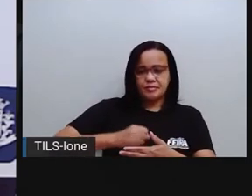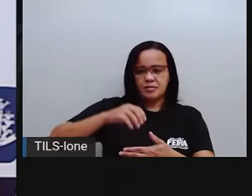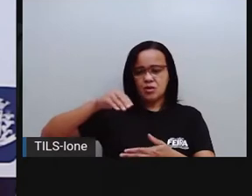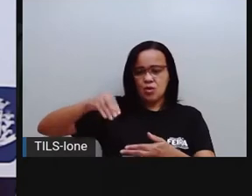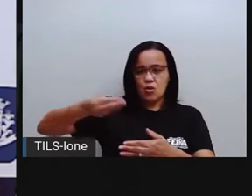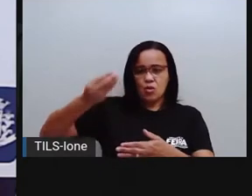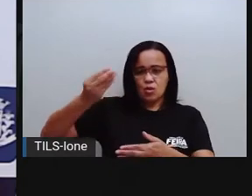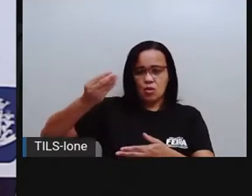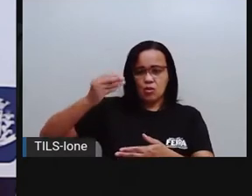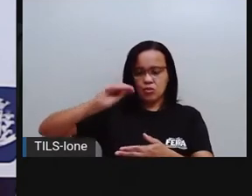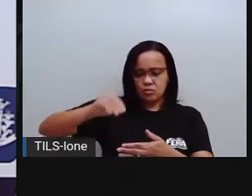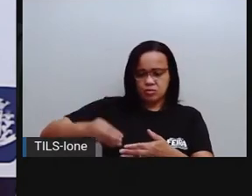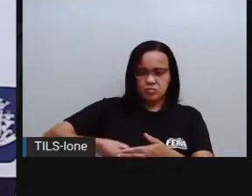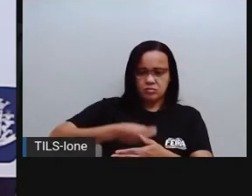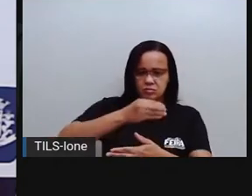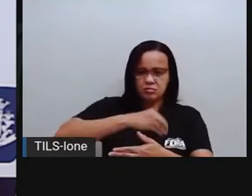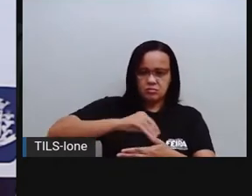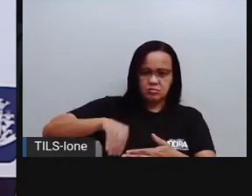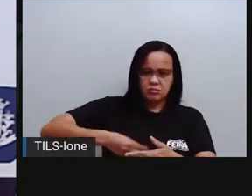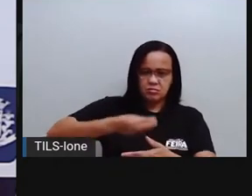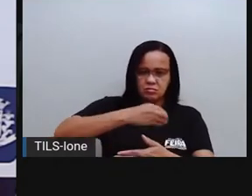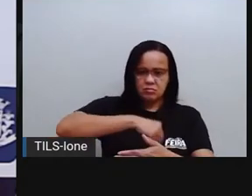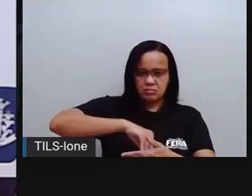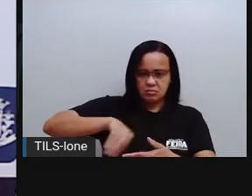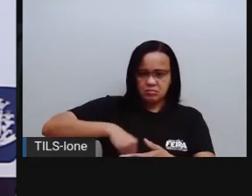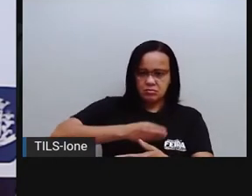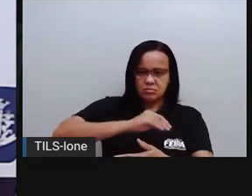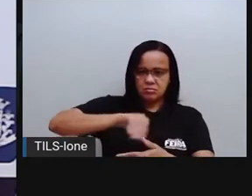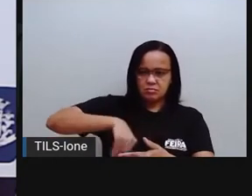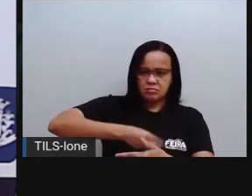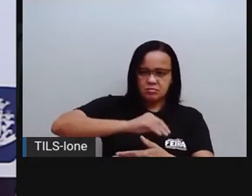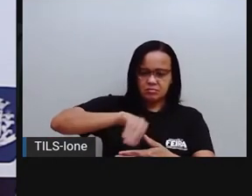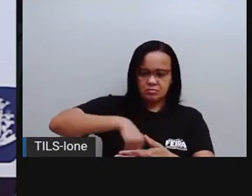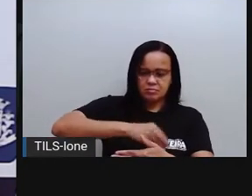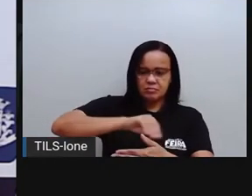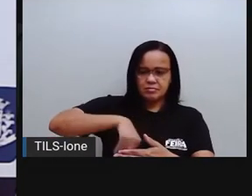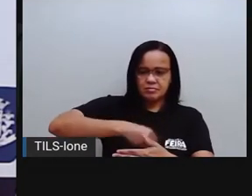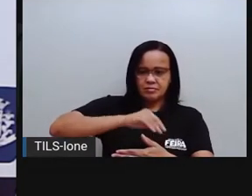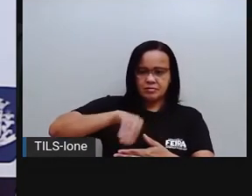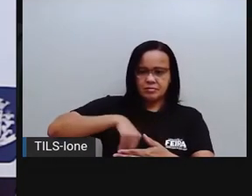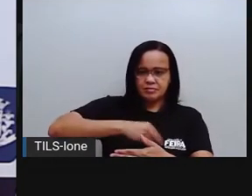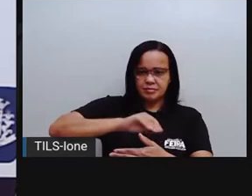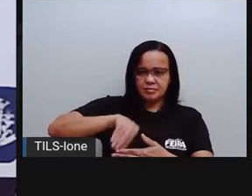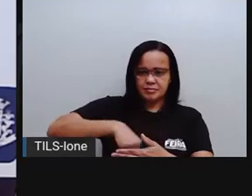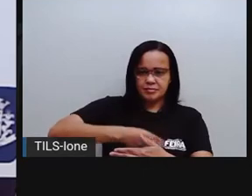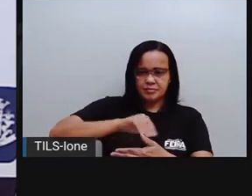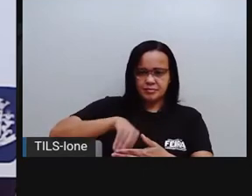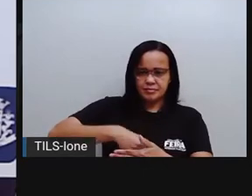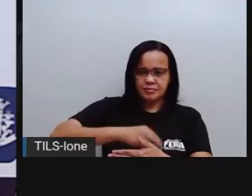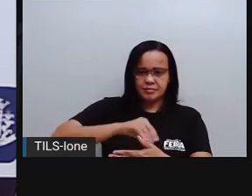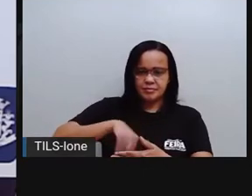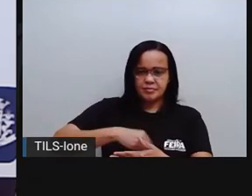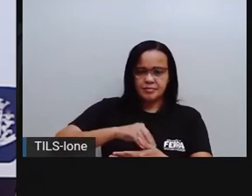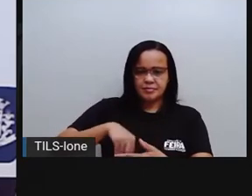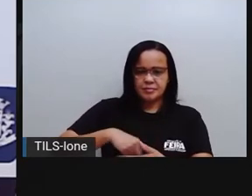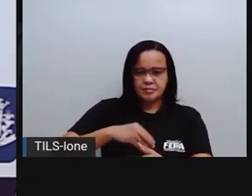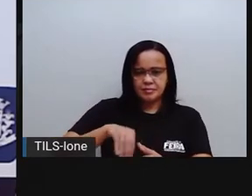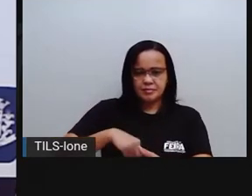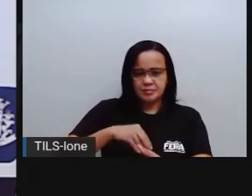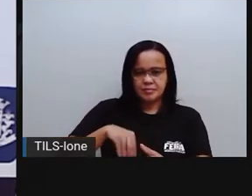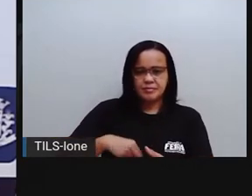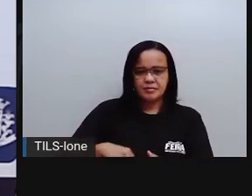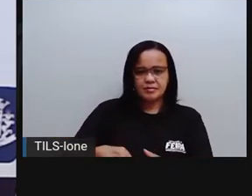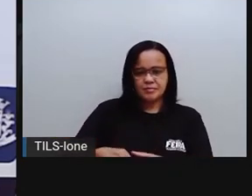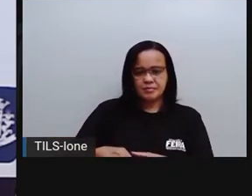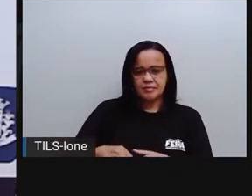Mistura tudinho, farinha e o sal, deixa tudo misturadinho. E a gente faz assim, ó, como o pedreiro faz aí, ó, faz um buraquinho